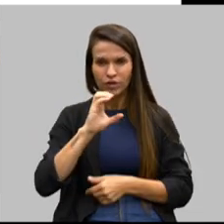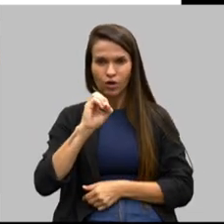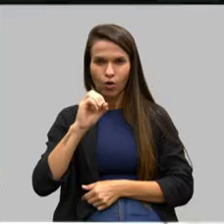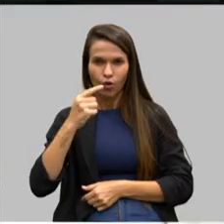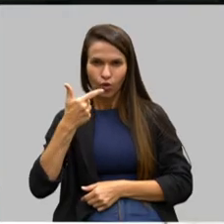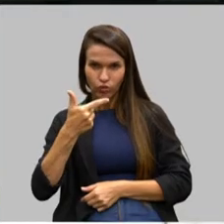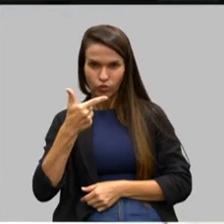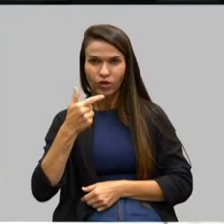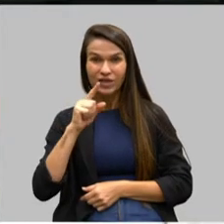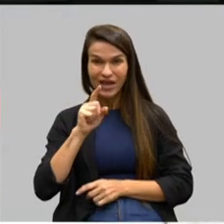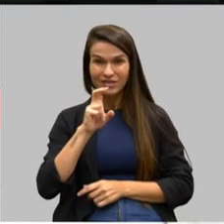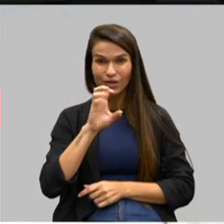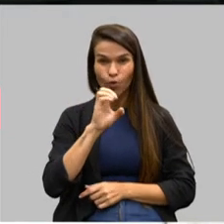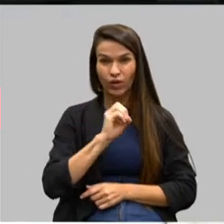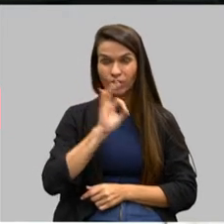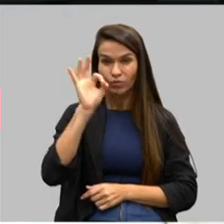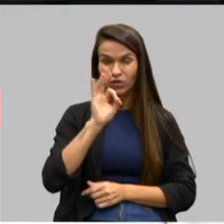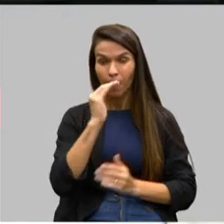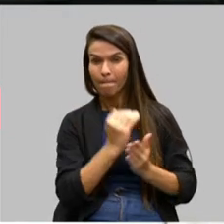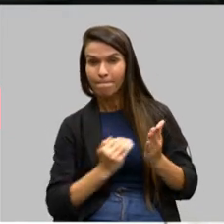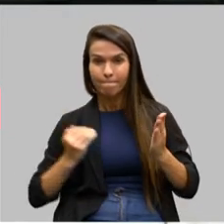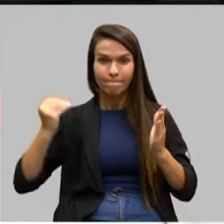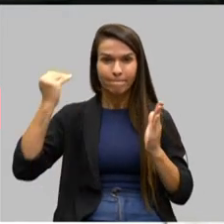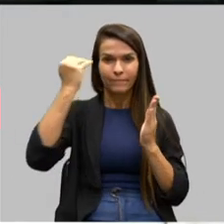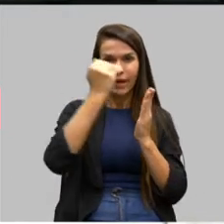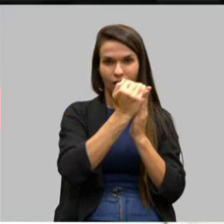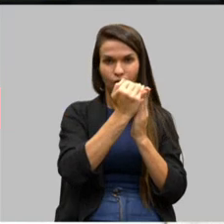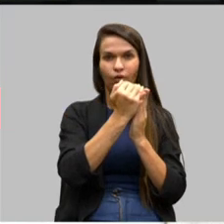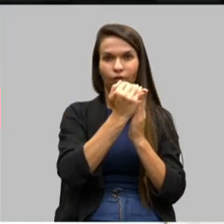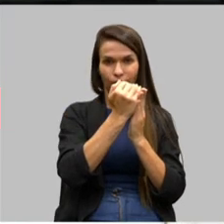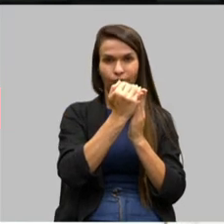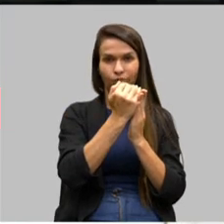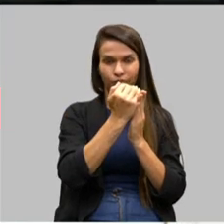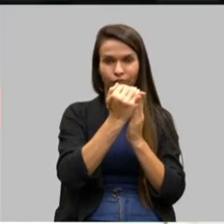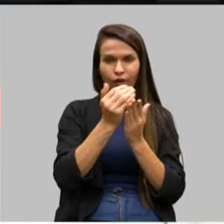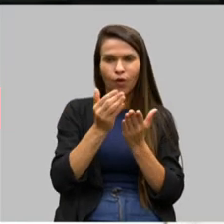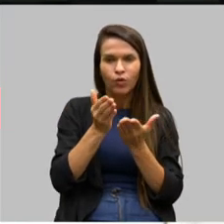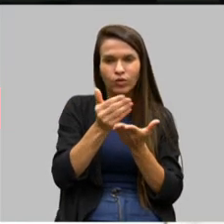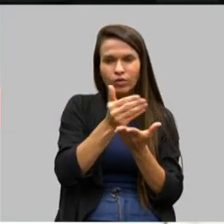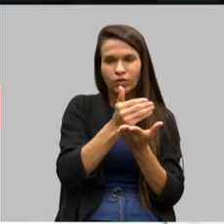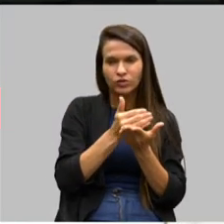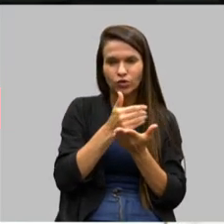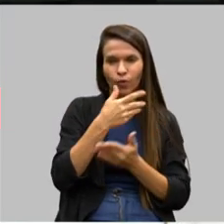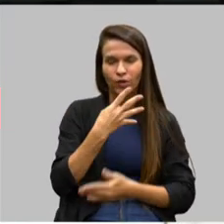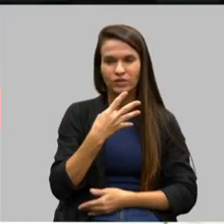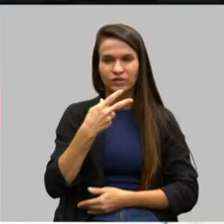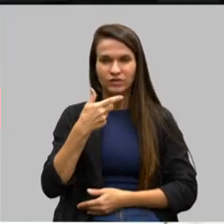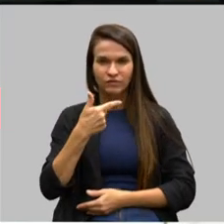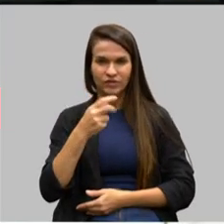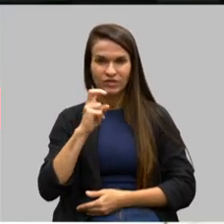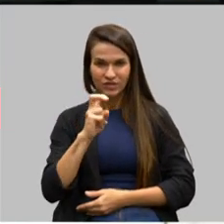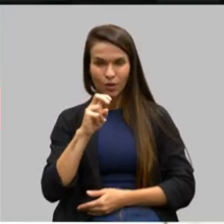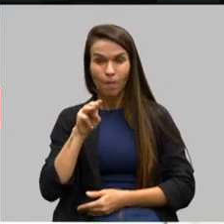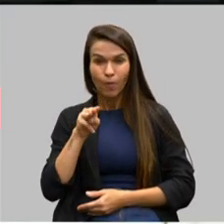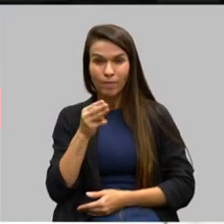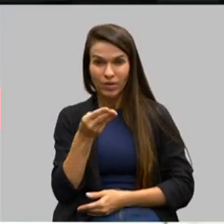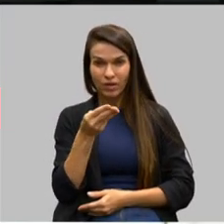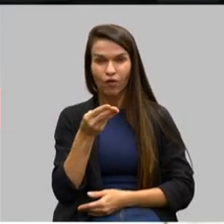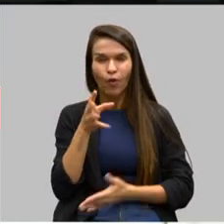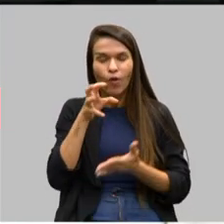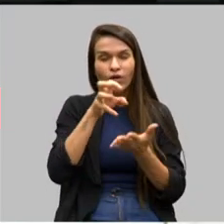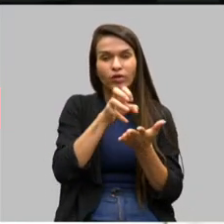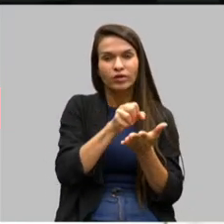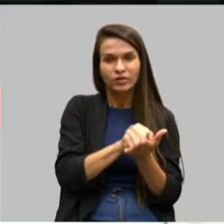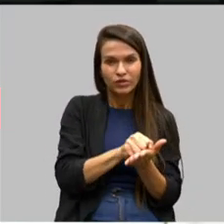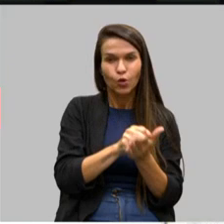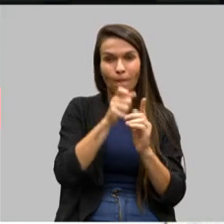é 50% maior. E o dado de 425 partes por milhão foi o registro do